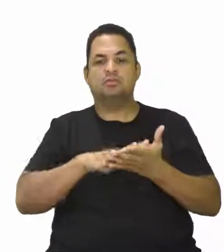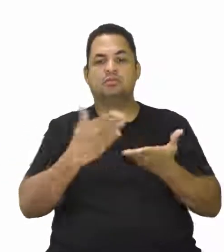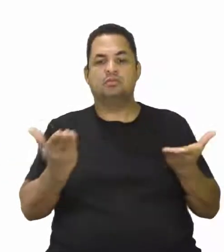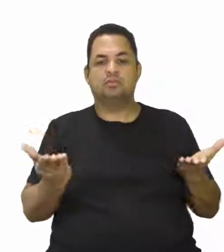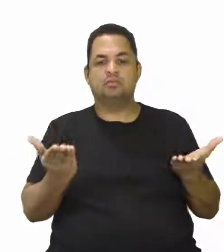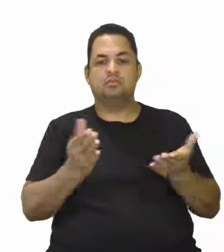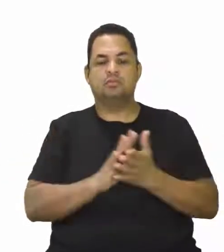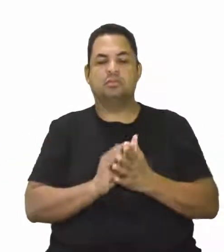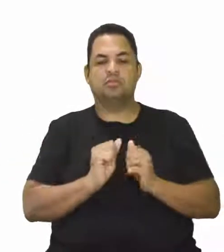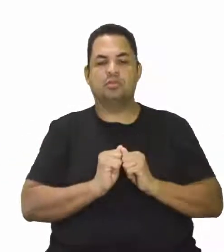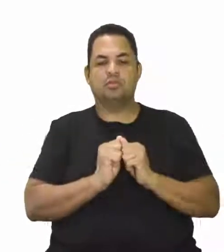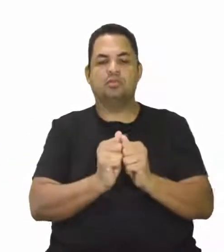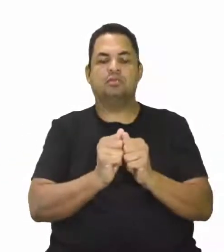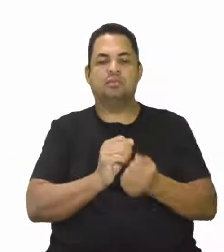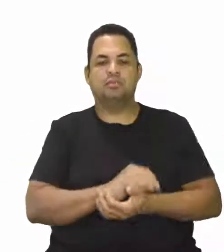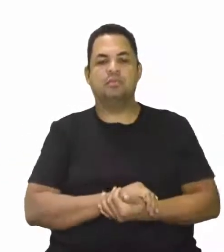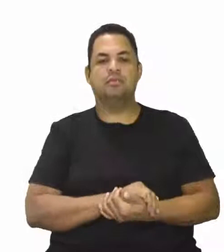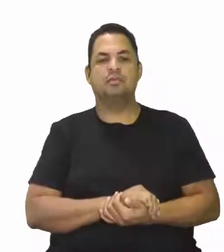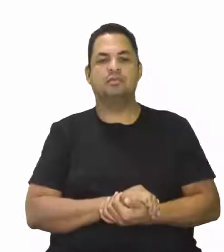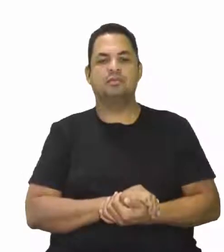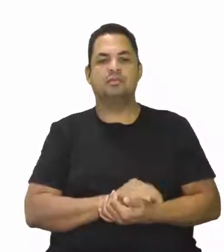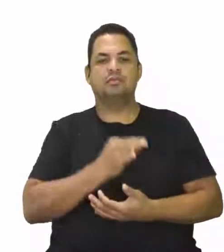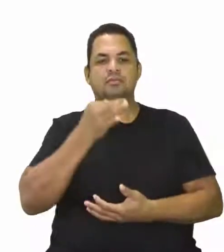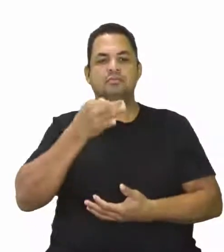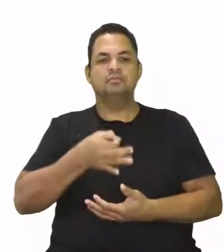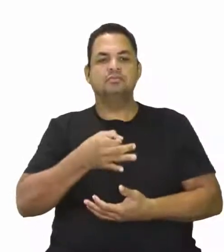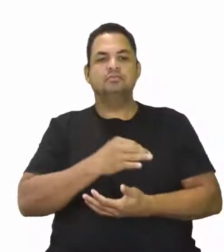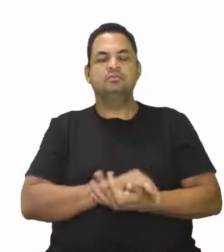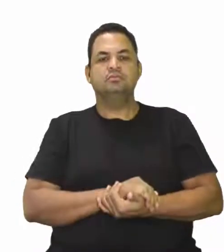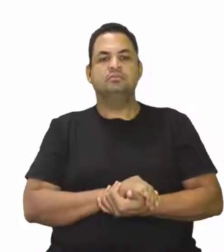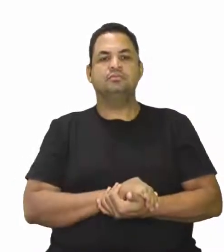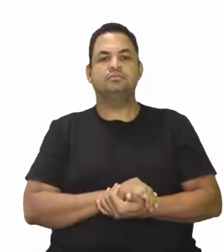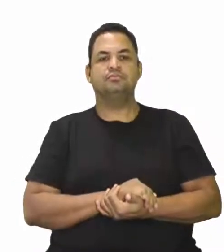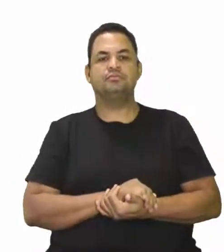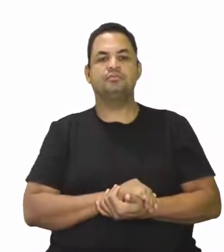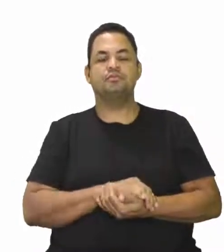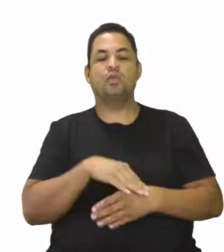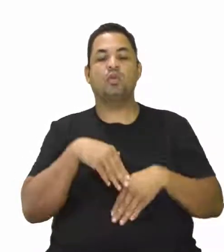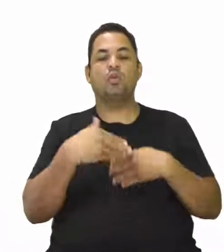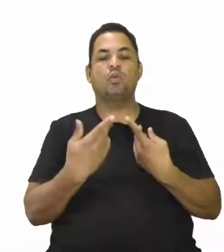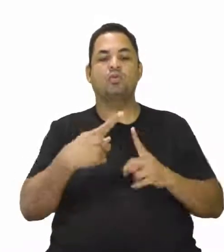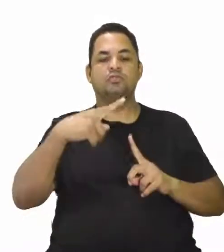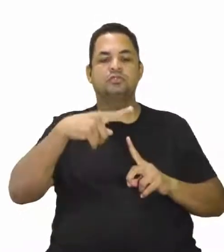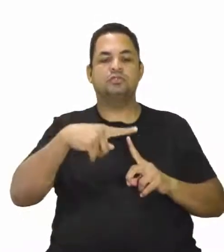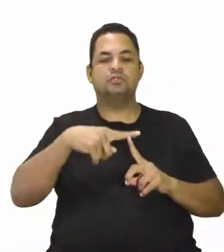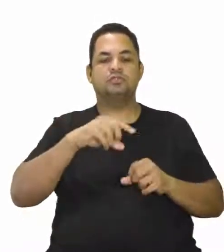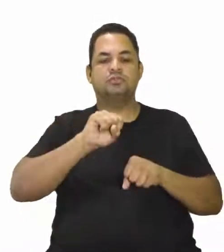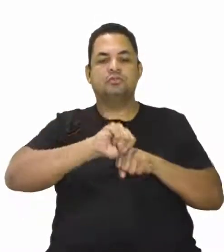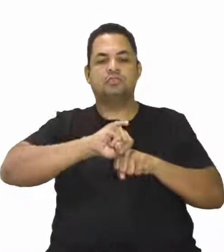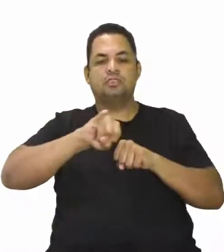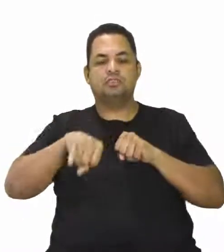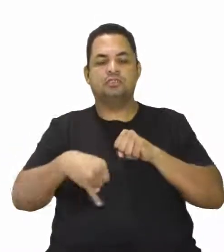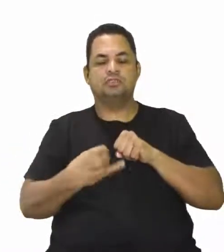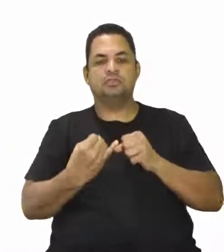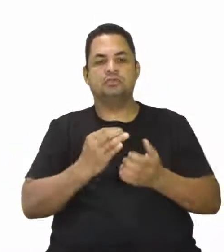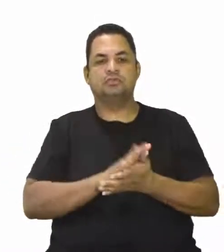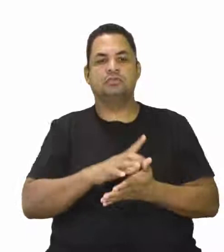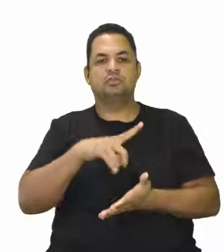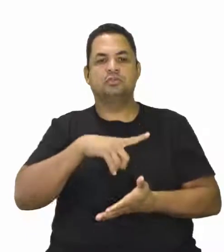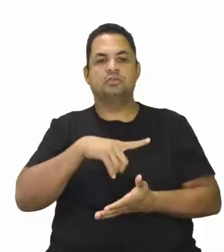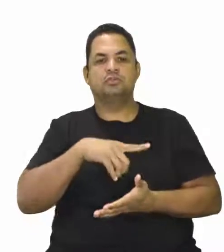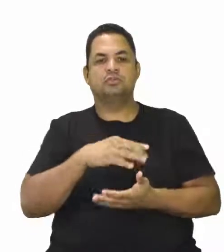eles acompanham. Certo? Quais são os tipos de adjetivos? Nós temos